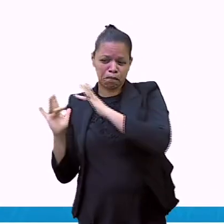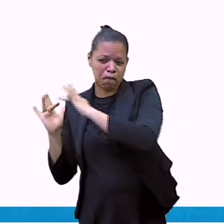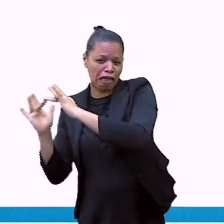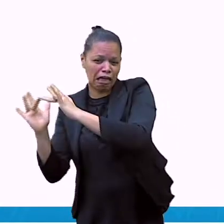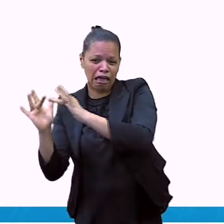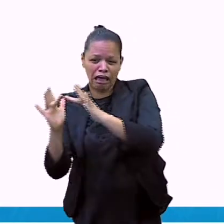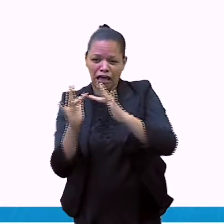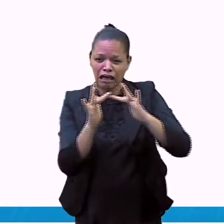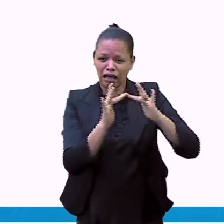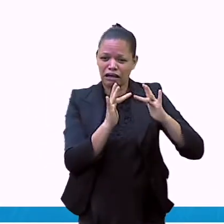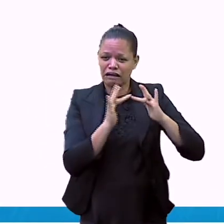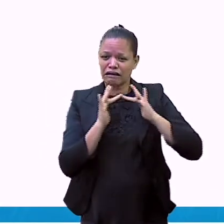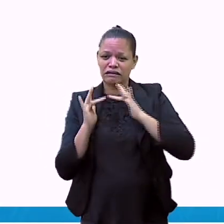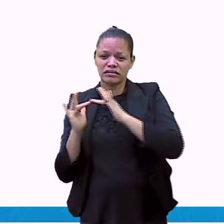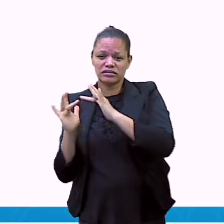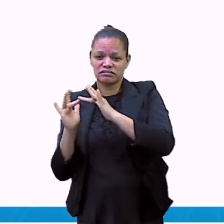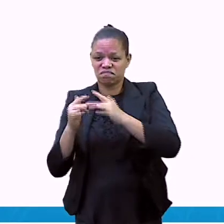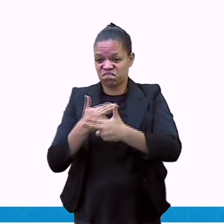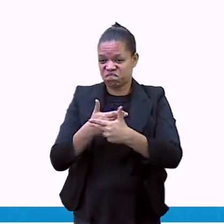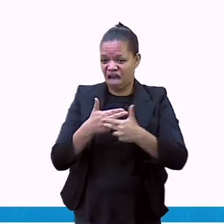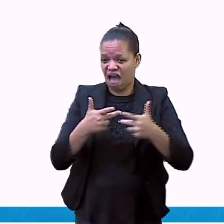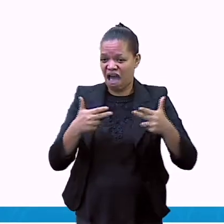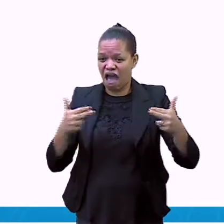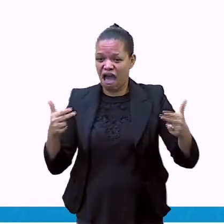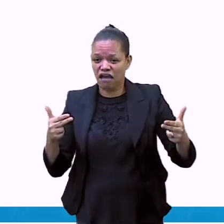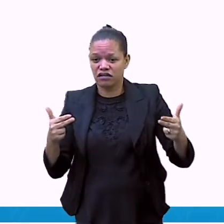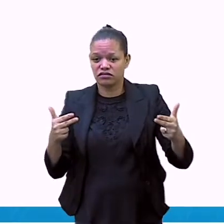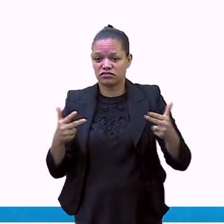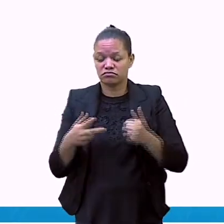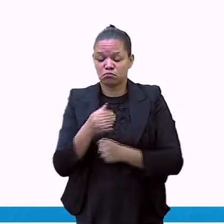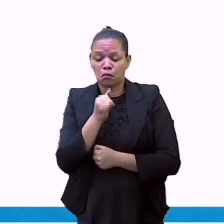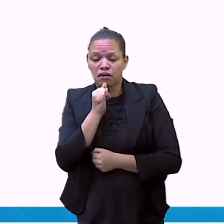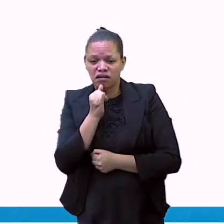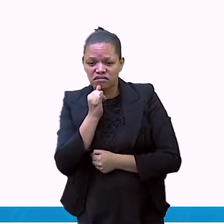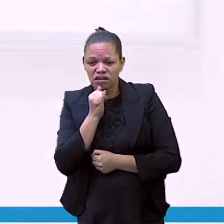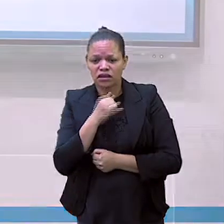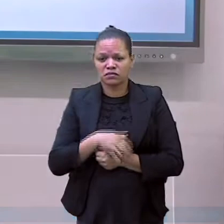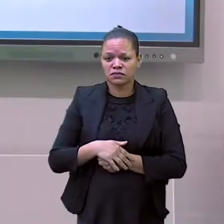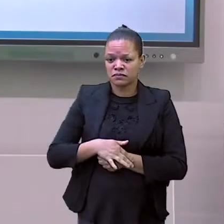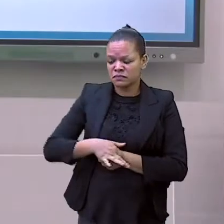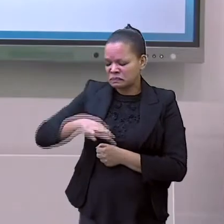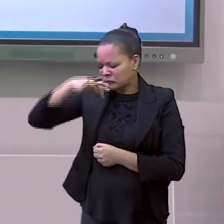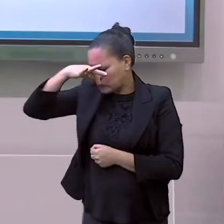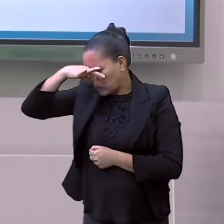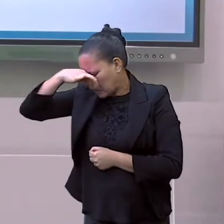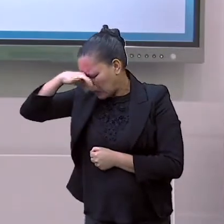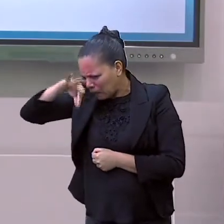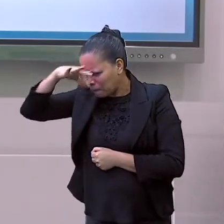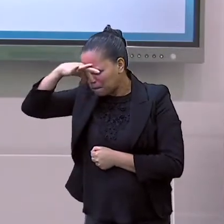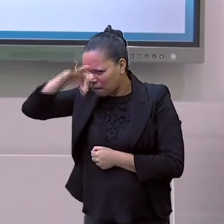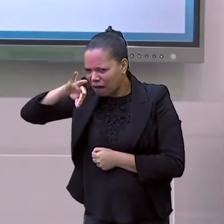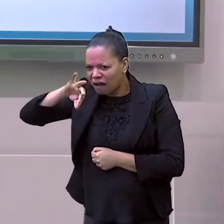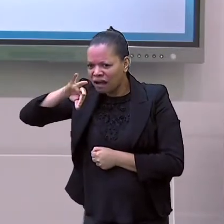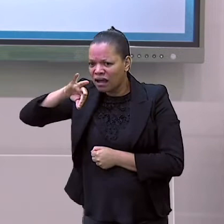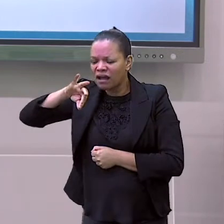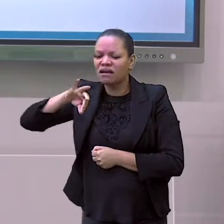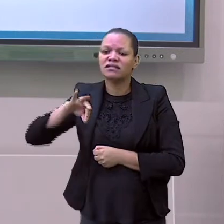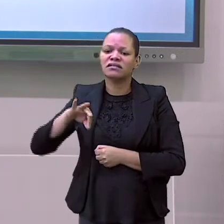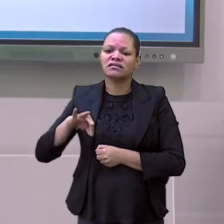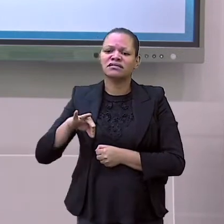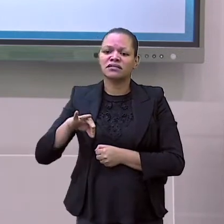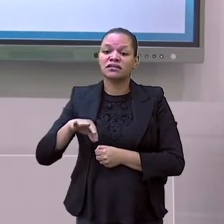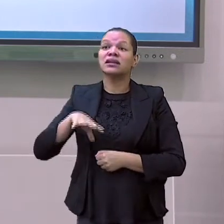outras pessoas. Então, se eu estou gripada com a gripe aí da influenza, no momento que